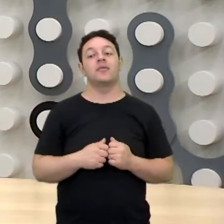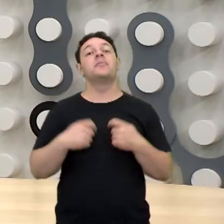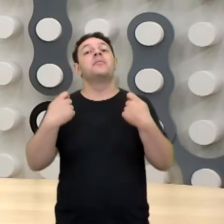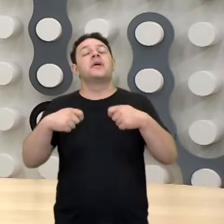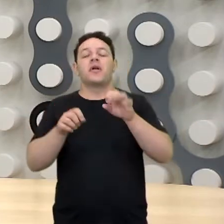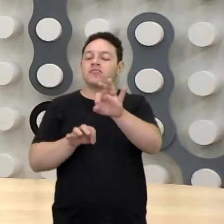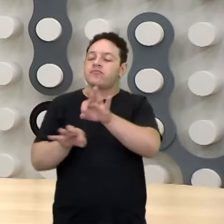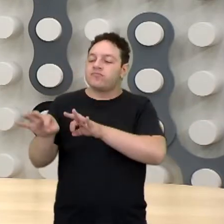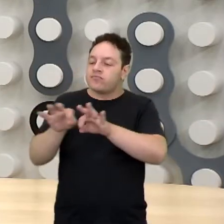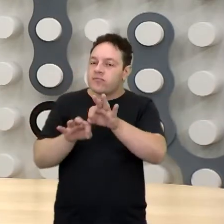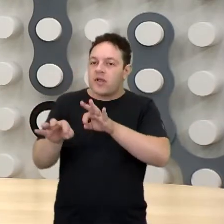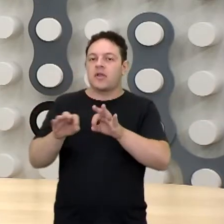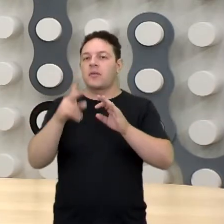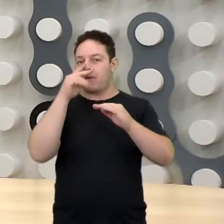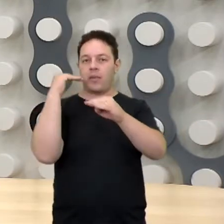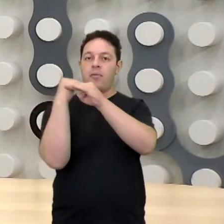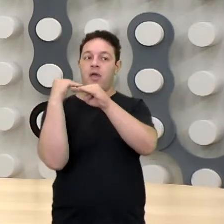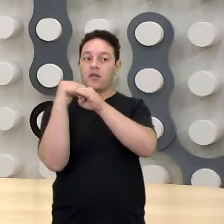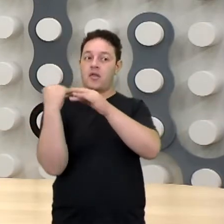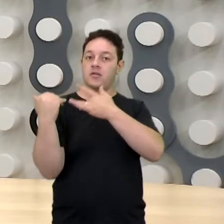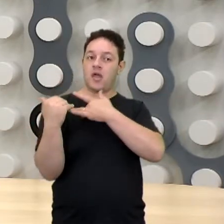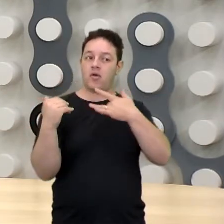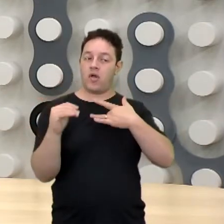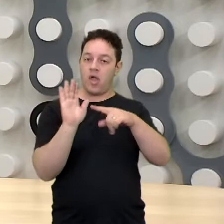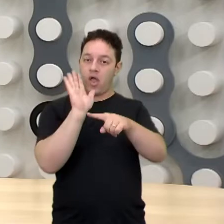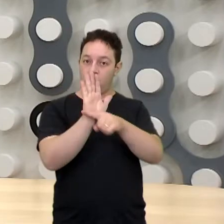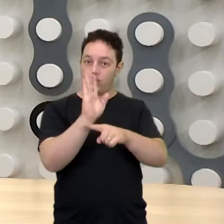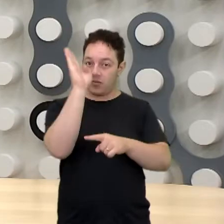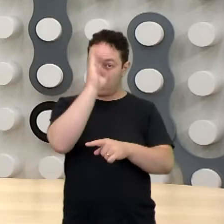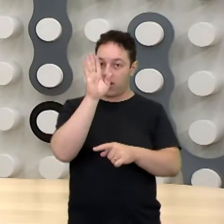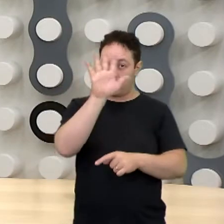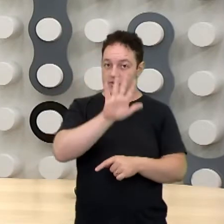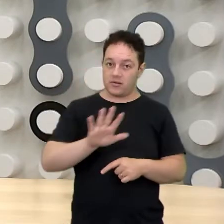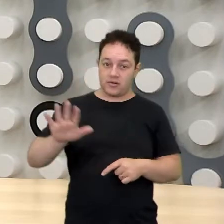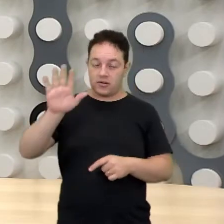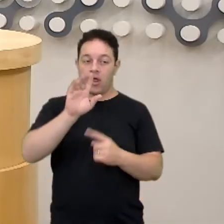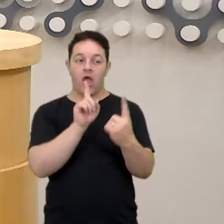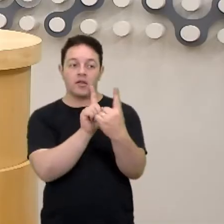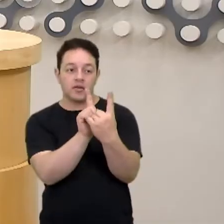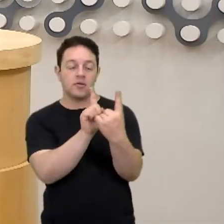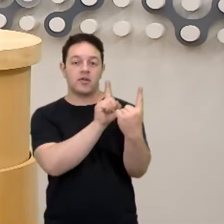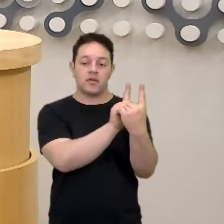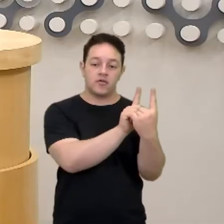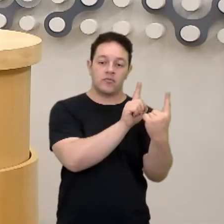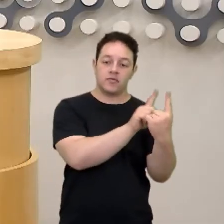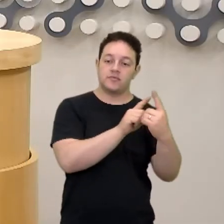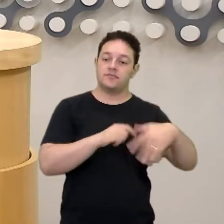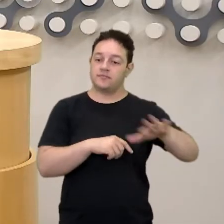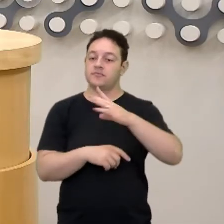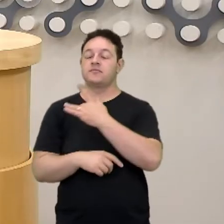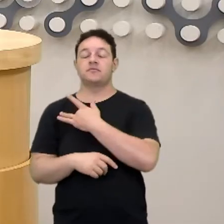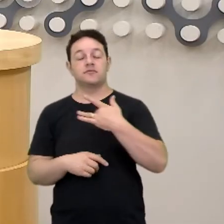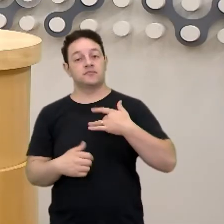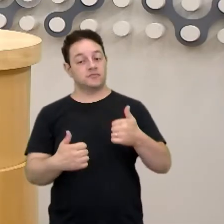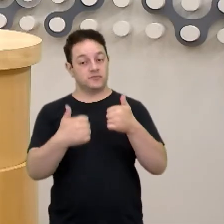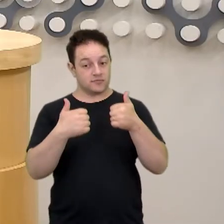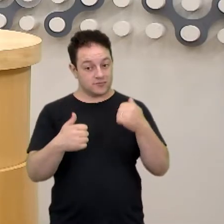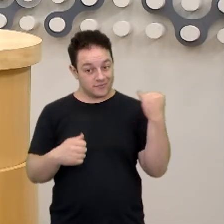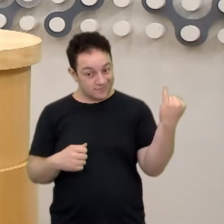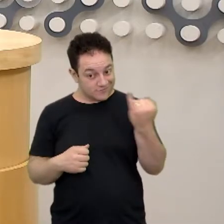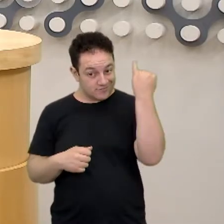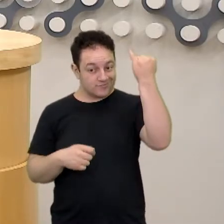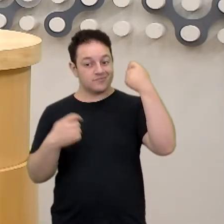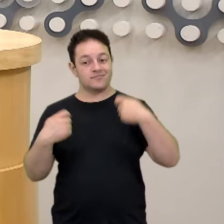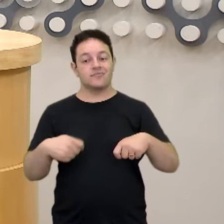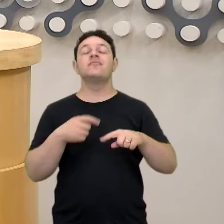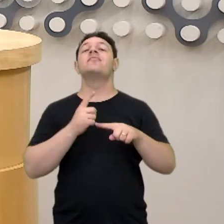um nível, um padrão de saúde no Brasil, né, de atendimento de saúde também, né, muito importante,